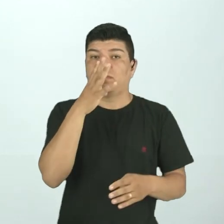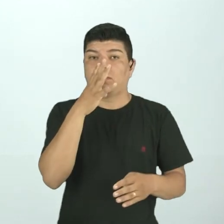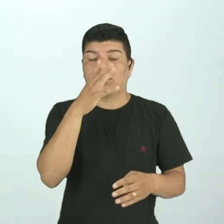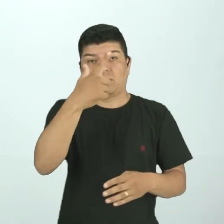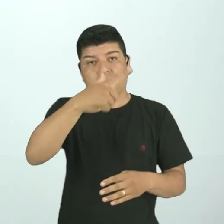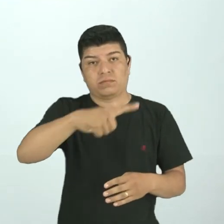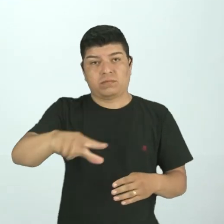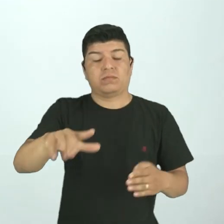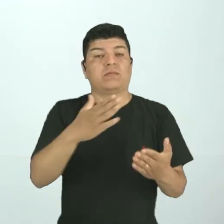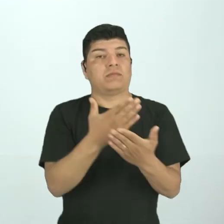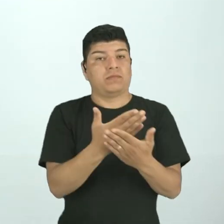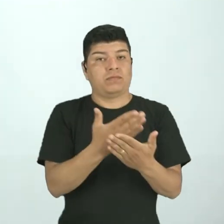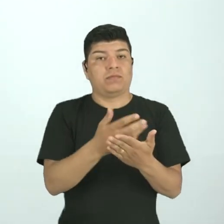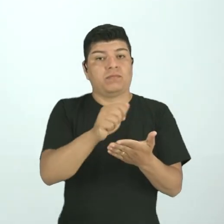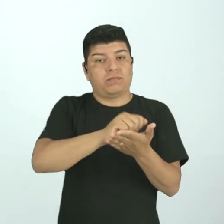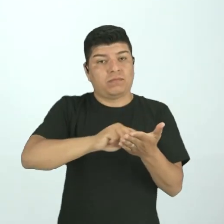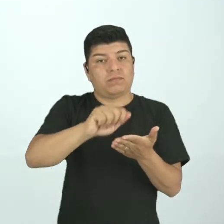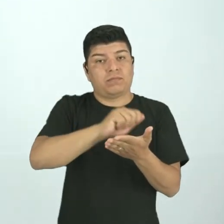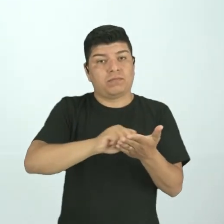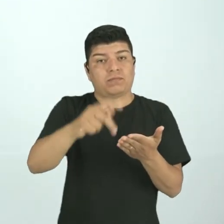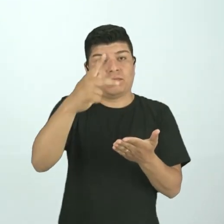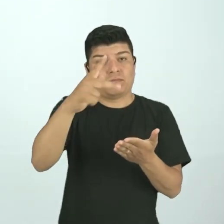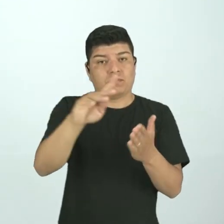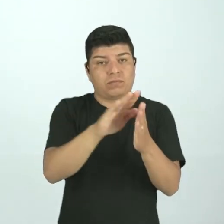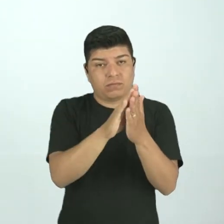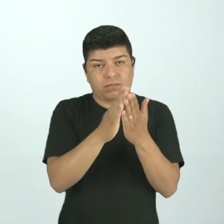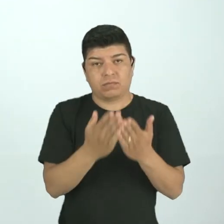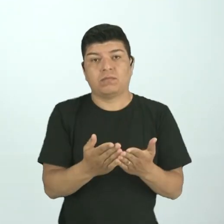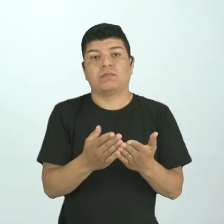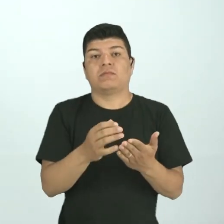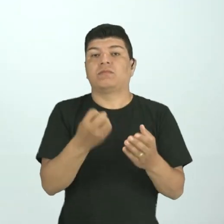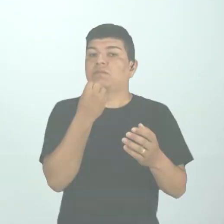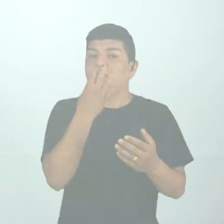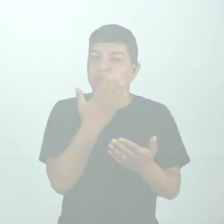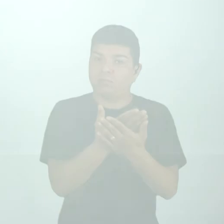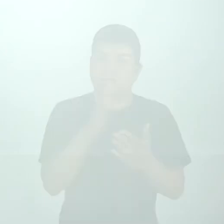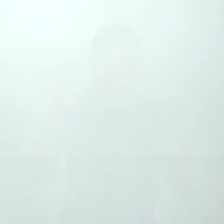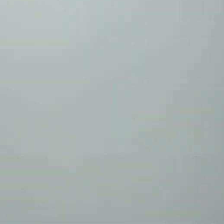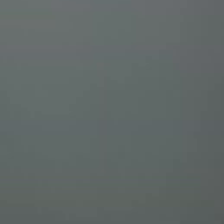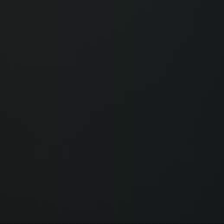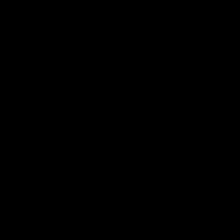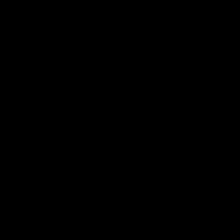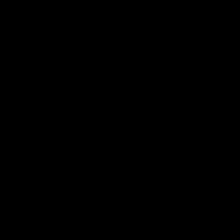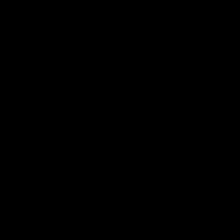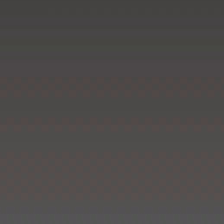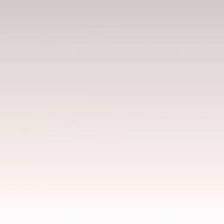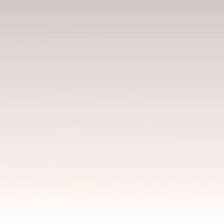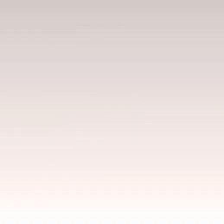aula, faça no seu caderno esses exercícios. Bons estudos e até a próxima.